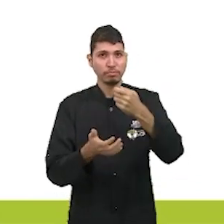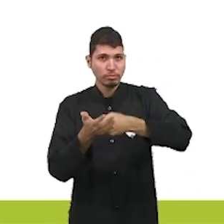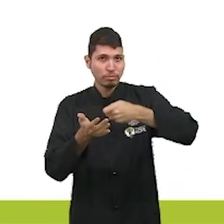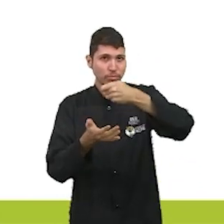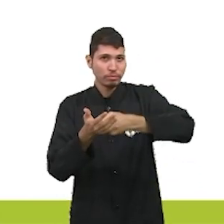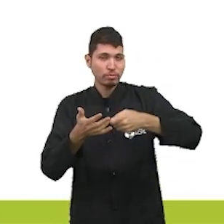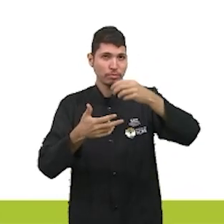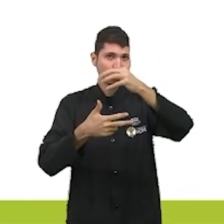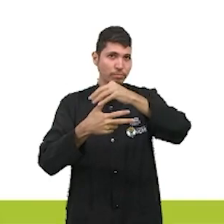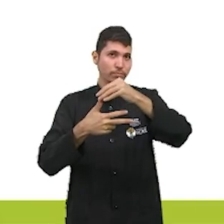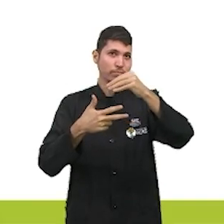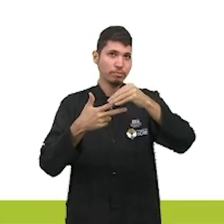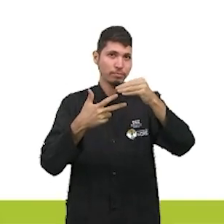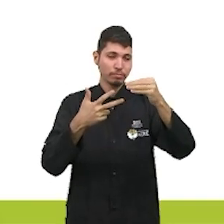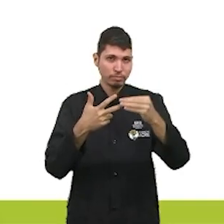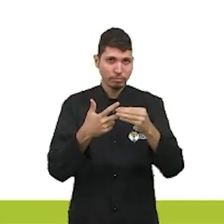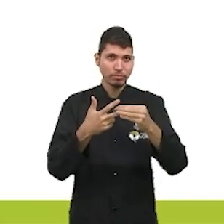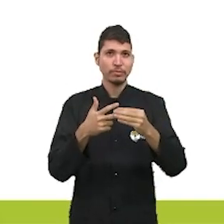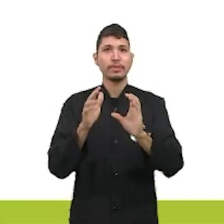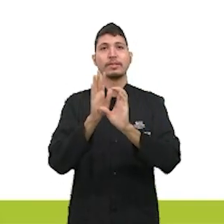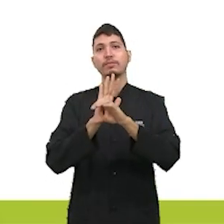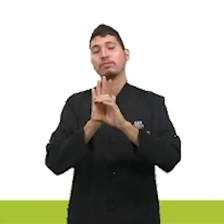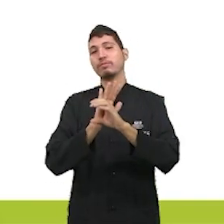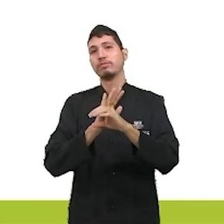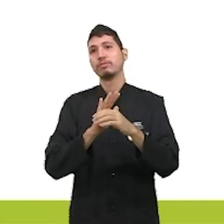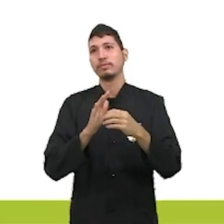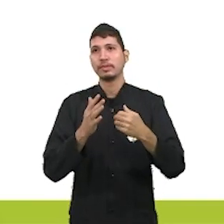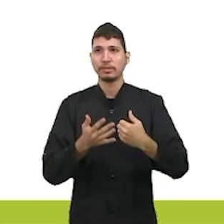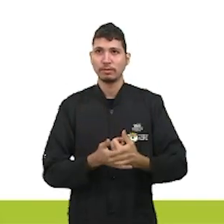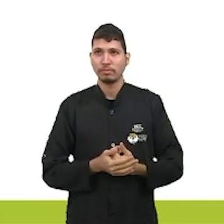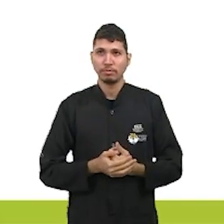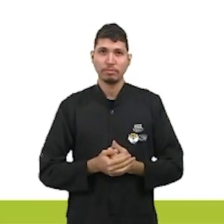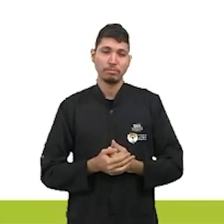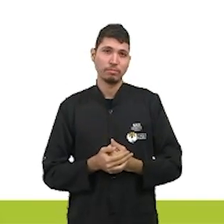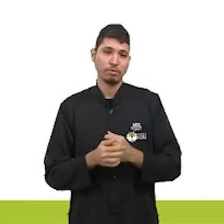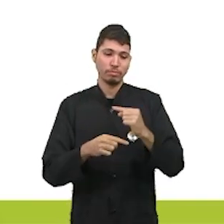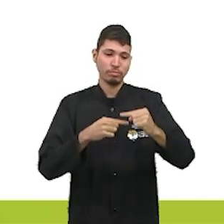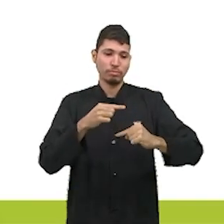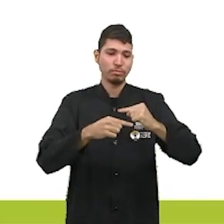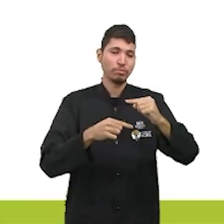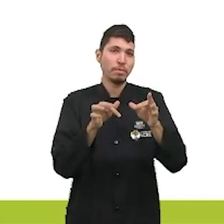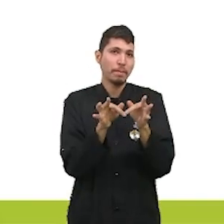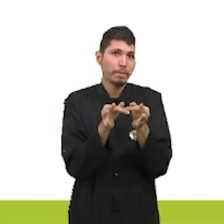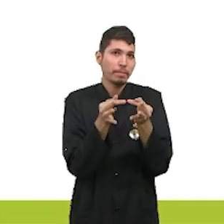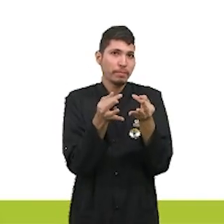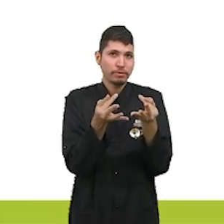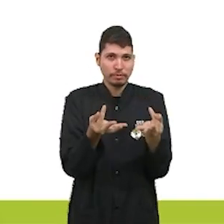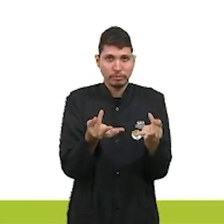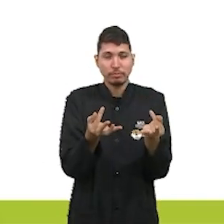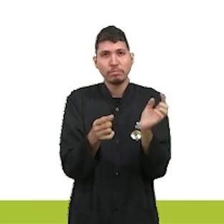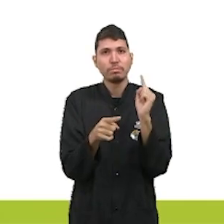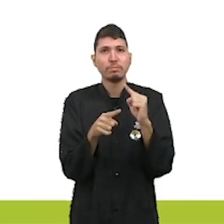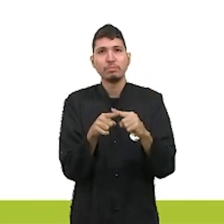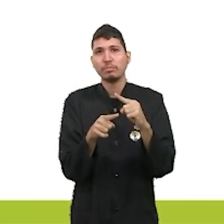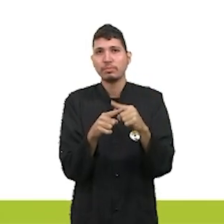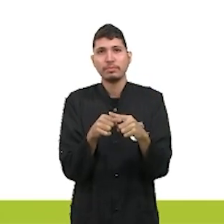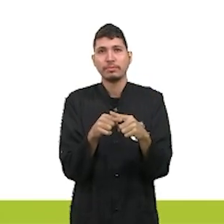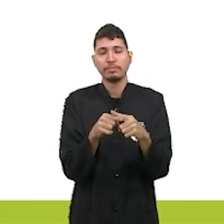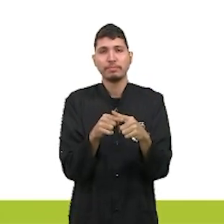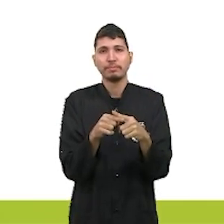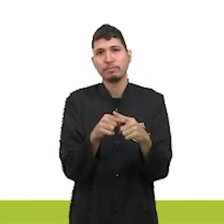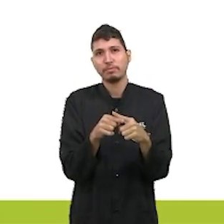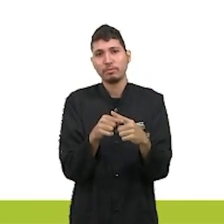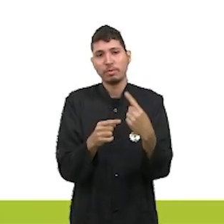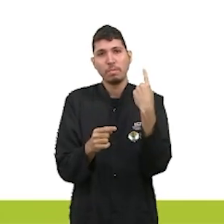aí nós temos, então, como conceito, esse aqui é um circuito simples, porque ele só tem praticamente